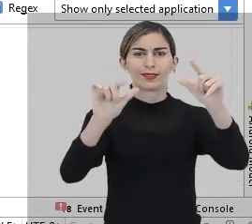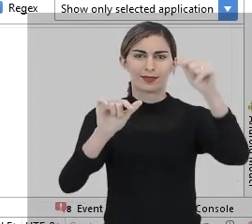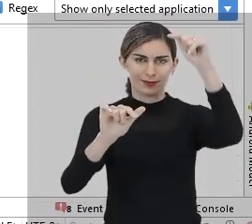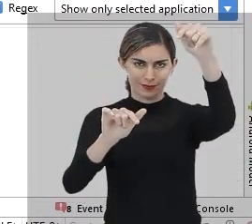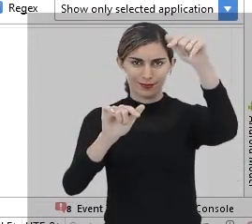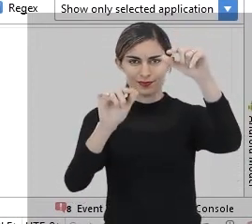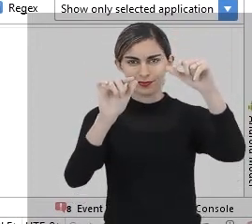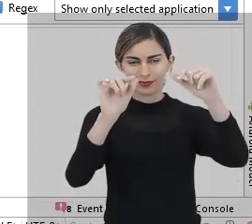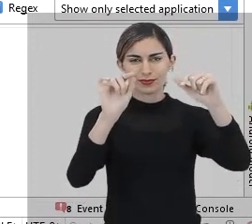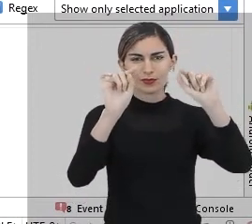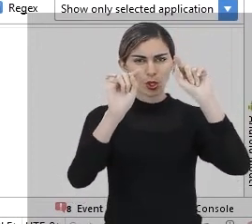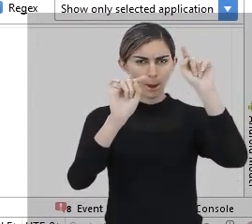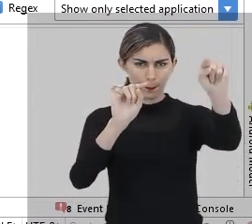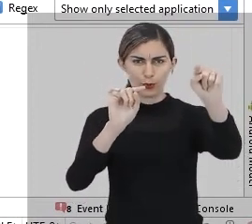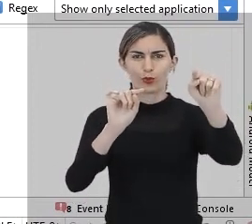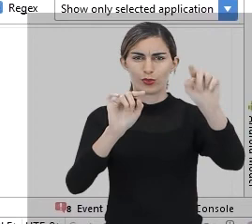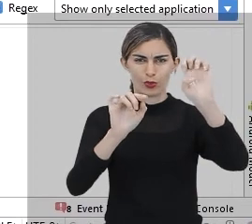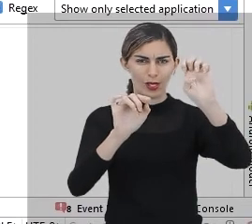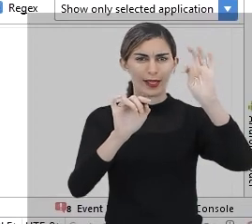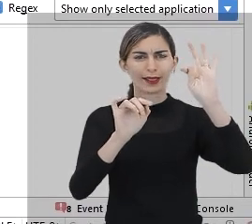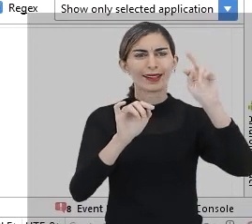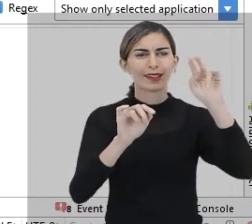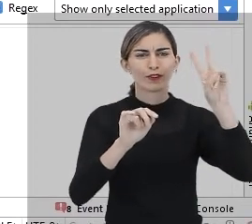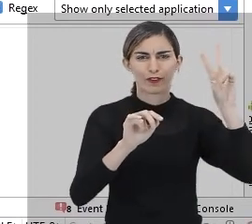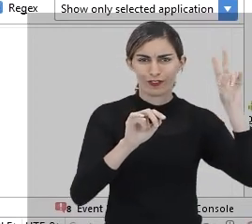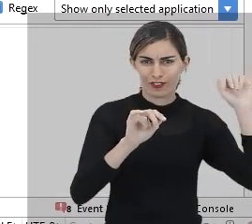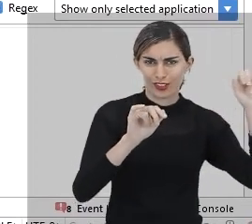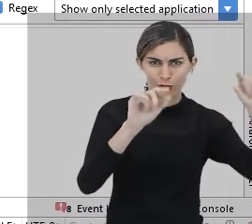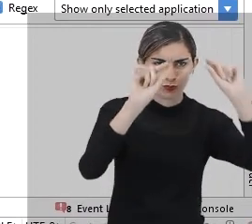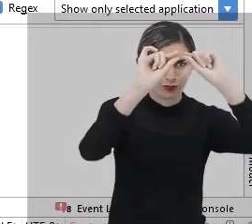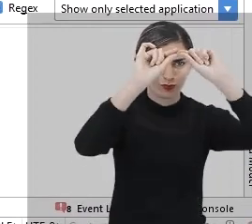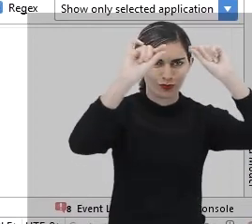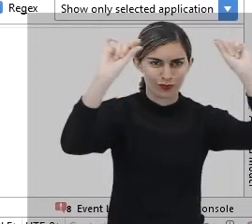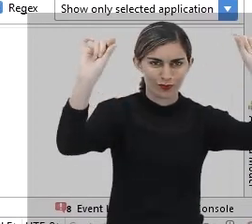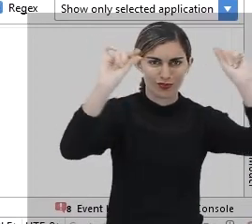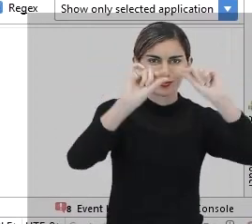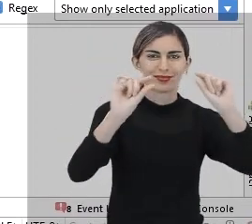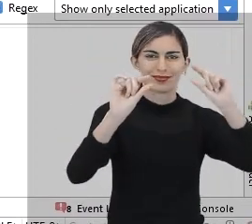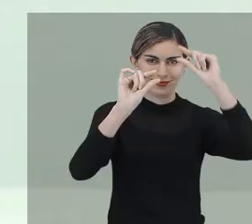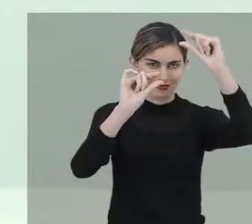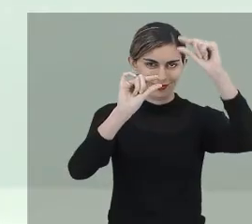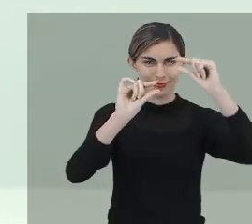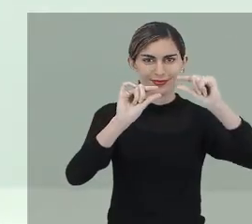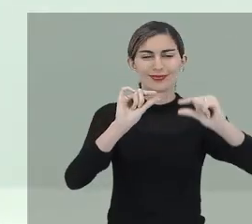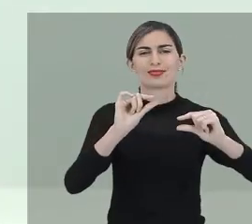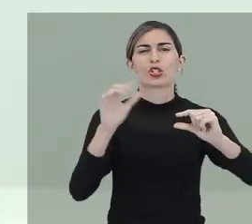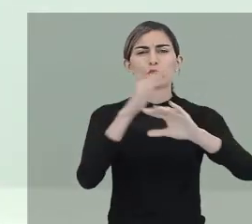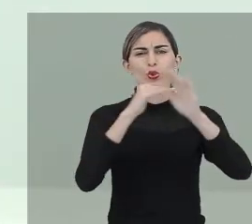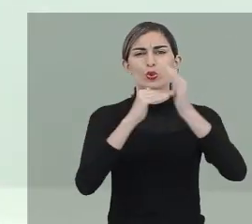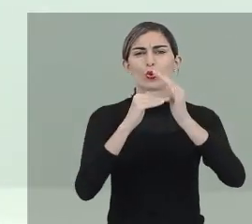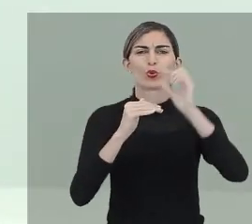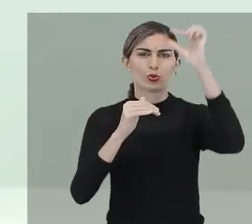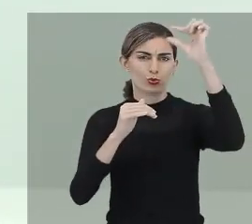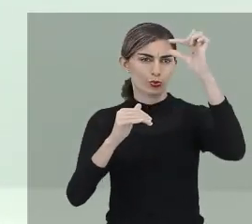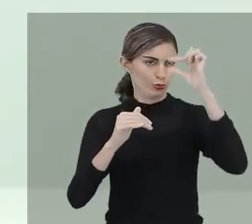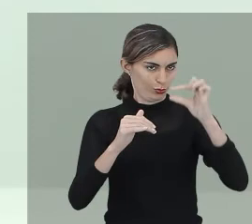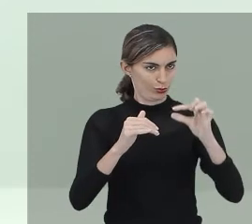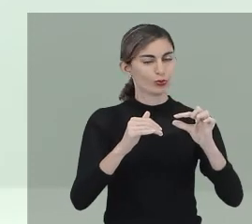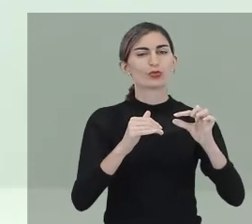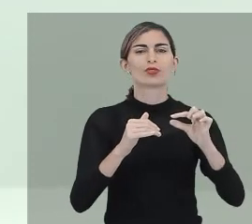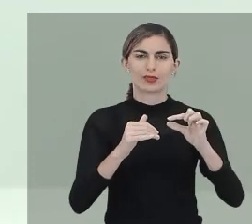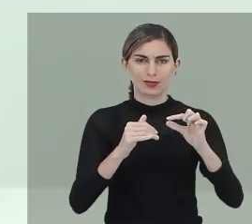setContentView. Esse método setContentView, ele recebe como parâmetro uma view. E todos os botões são views, certo?